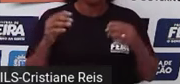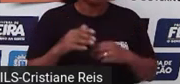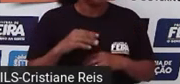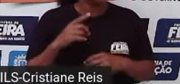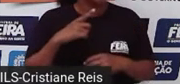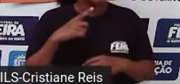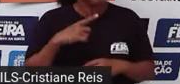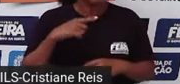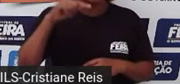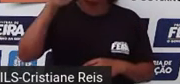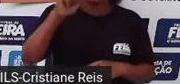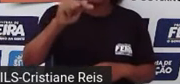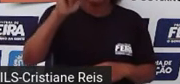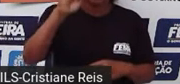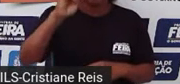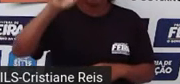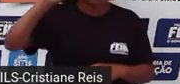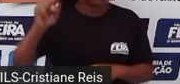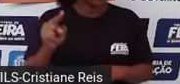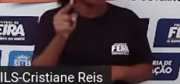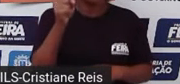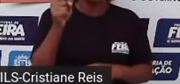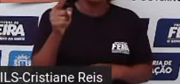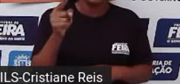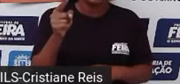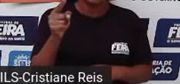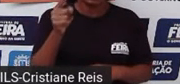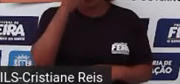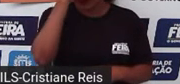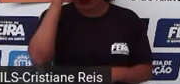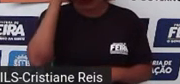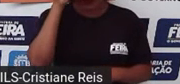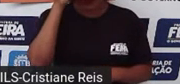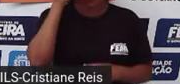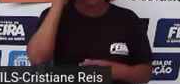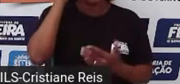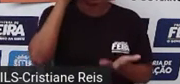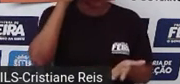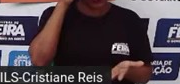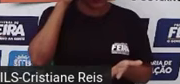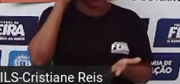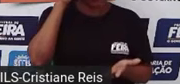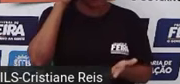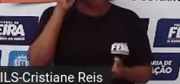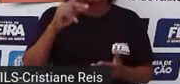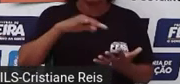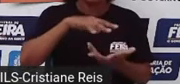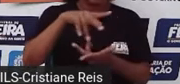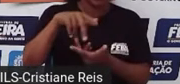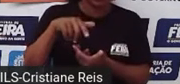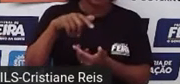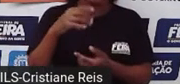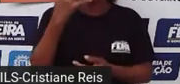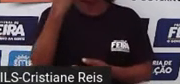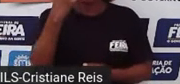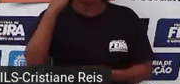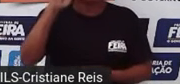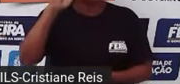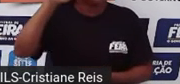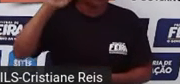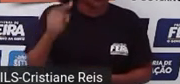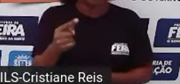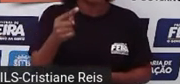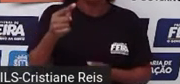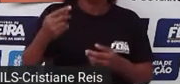e mais de cinquenta por cento da população mundial você vai encontrar aqui neste continente então é